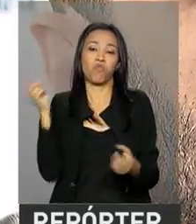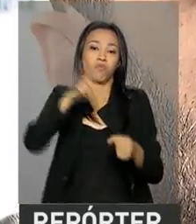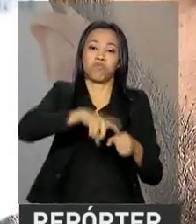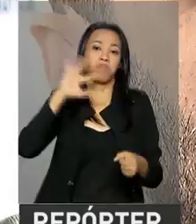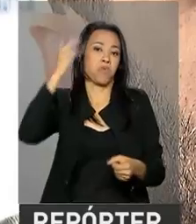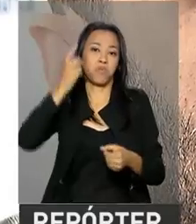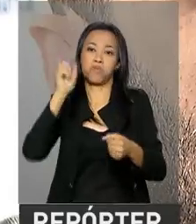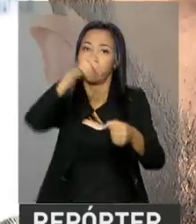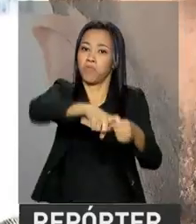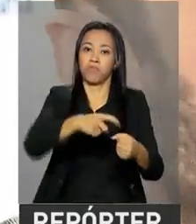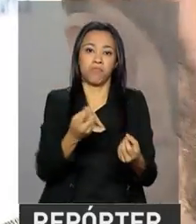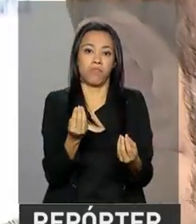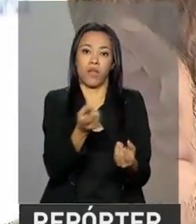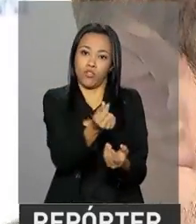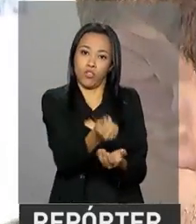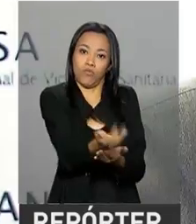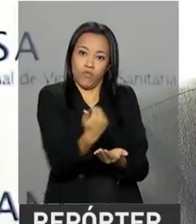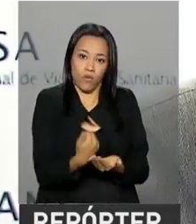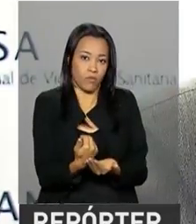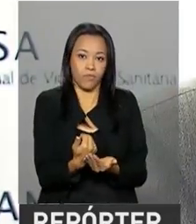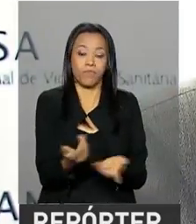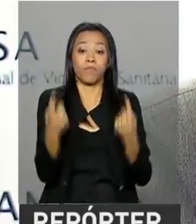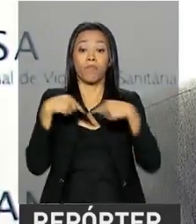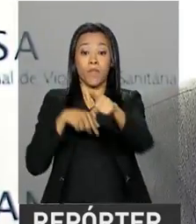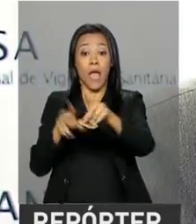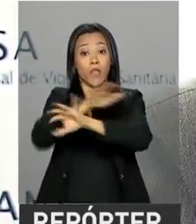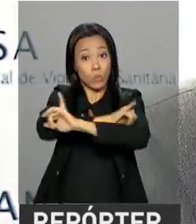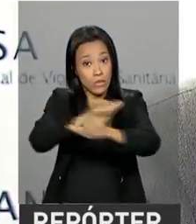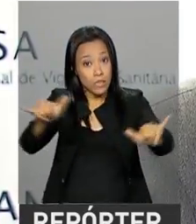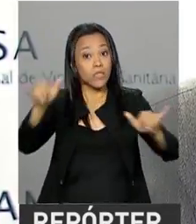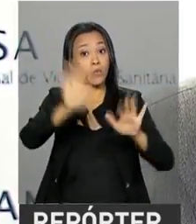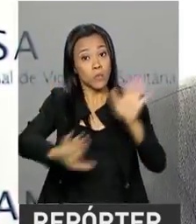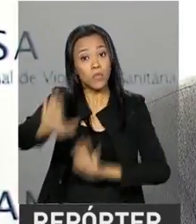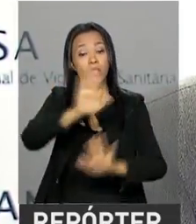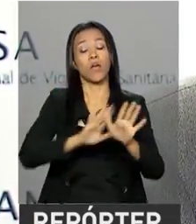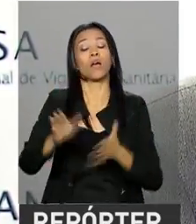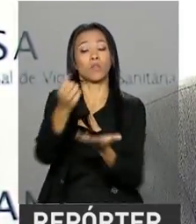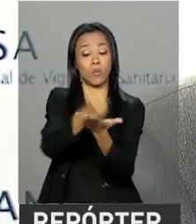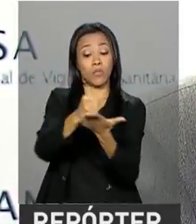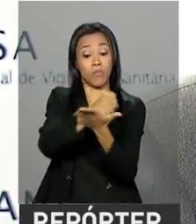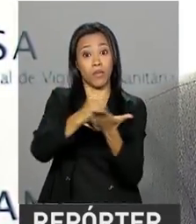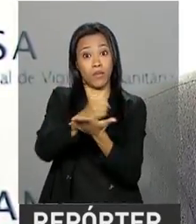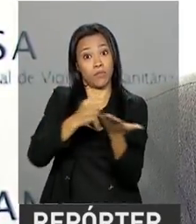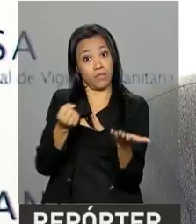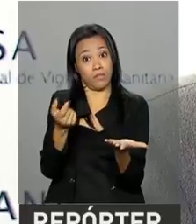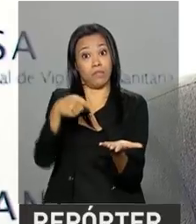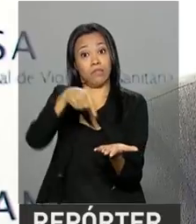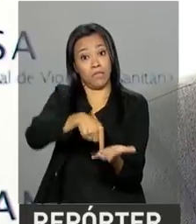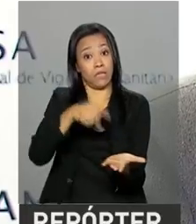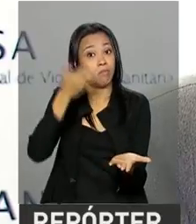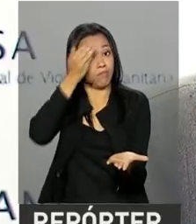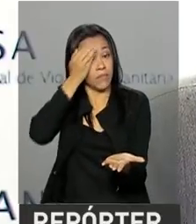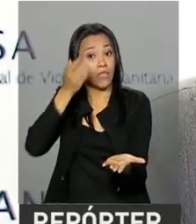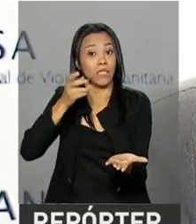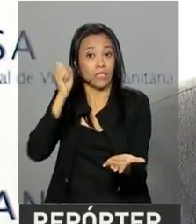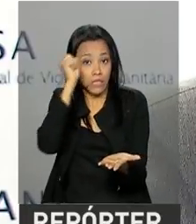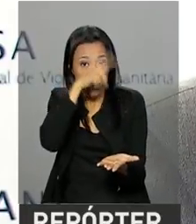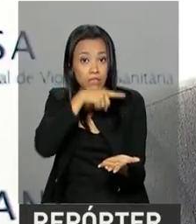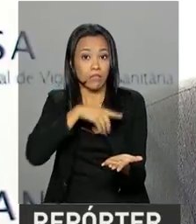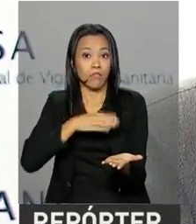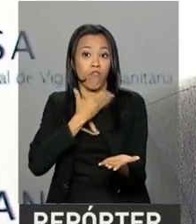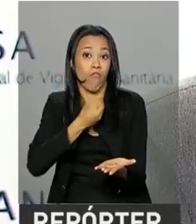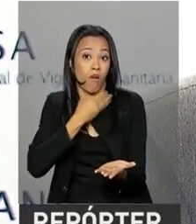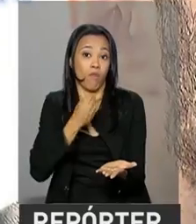consumidores para o risco de comprar medicamentos irregulares como os falsificados por exemplo para isso é importante